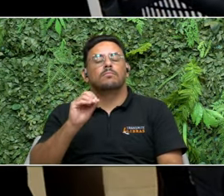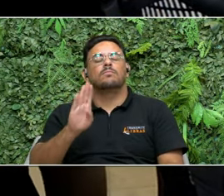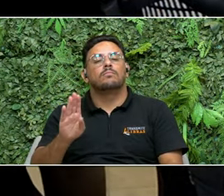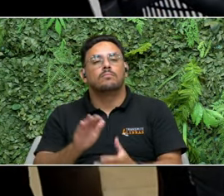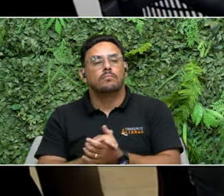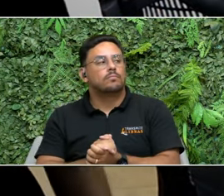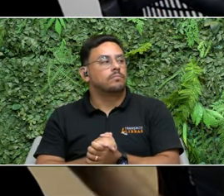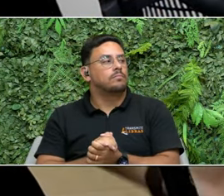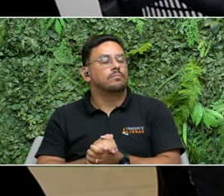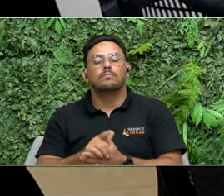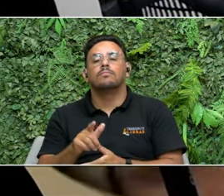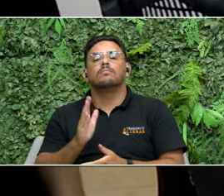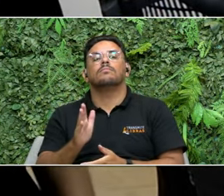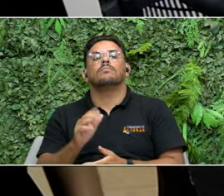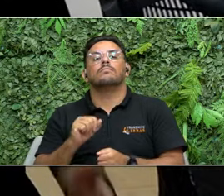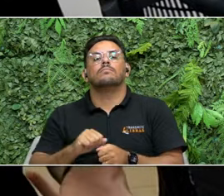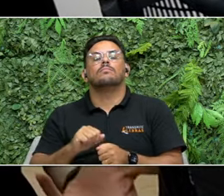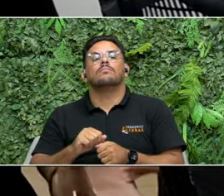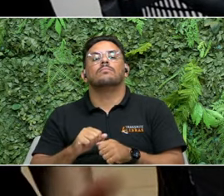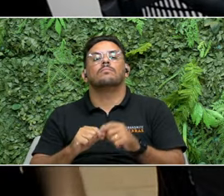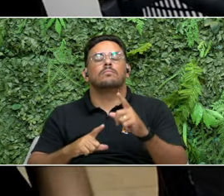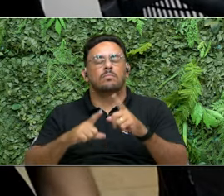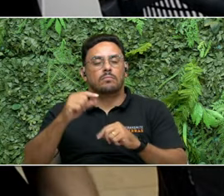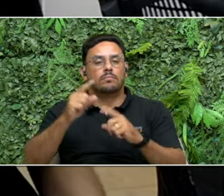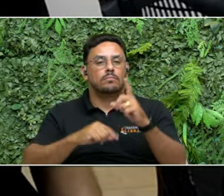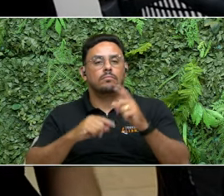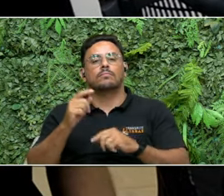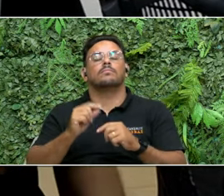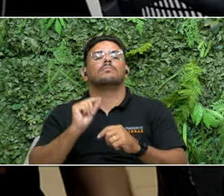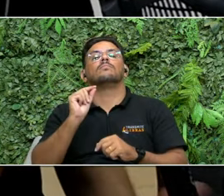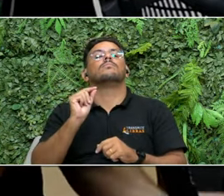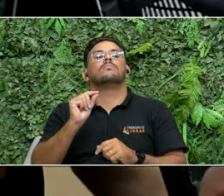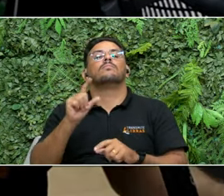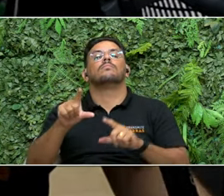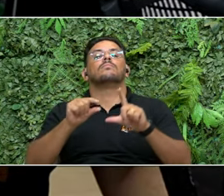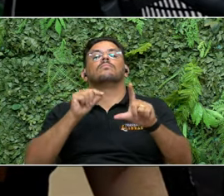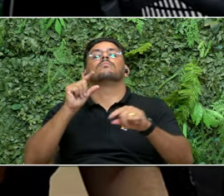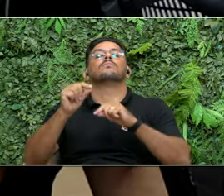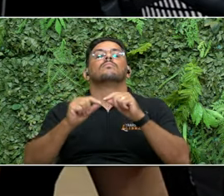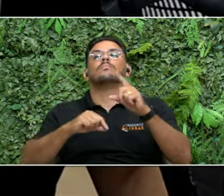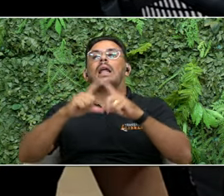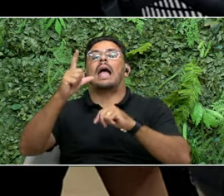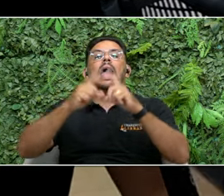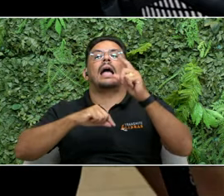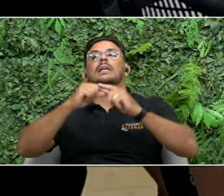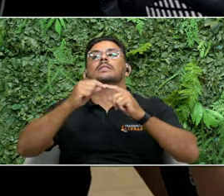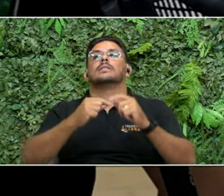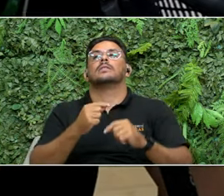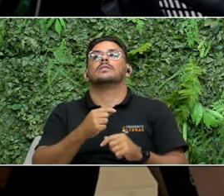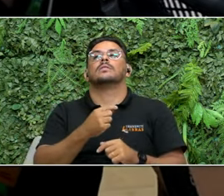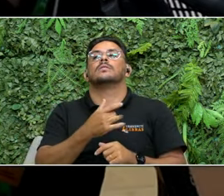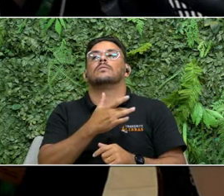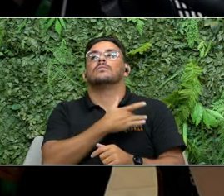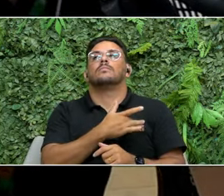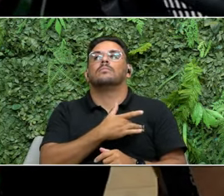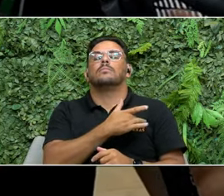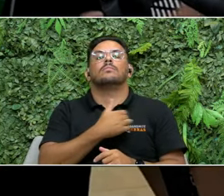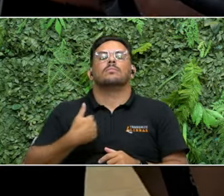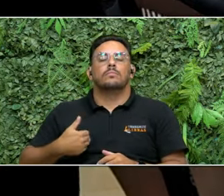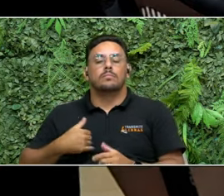eh eleger a estrela do jogo né É isso aí precisamos saber quem foi a estrela do clássico Então como essa bola tá com